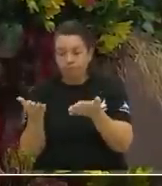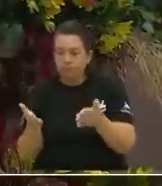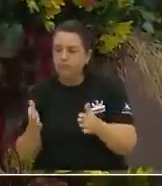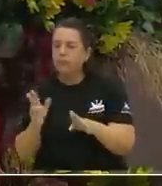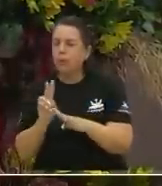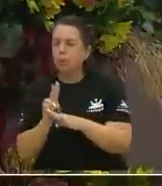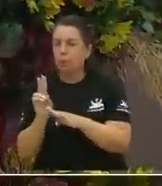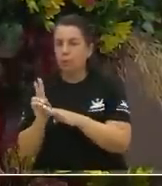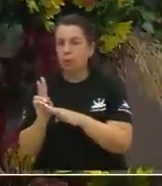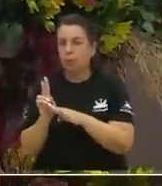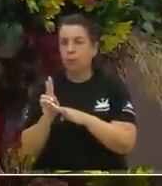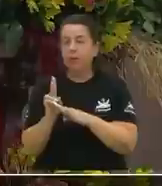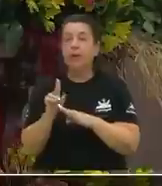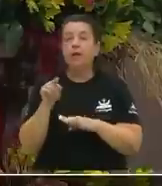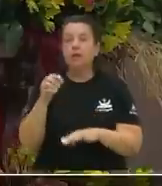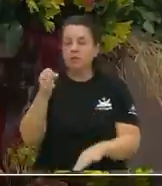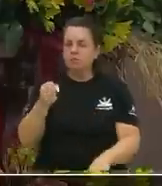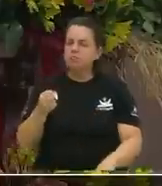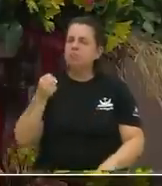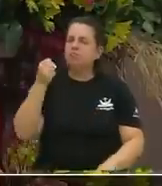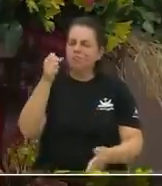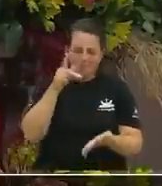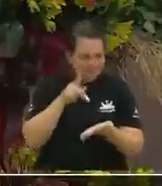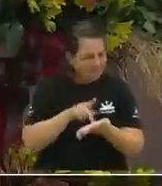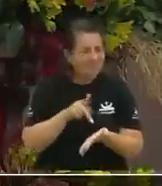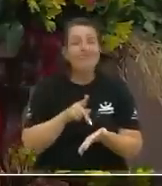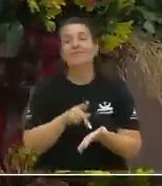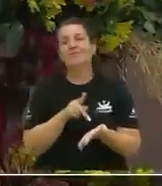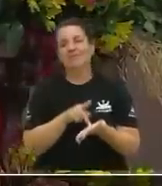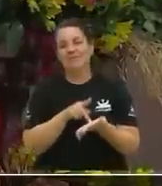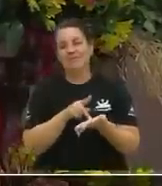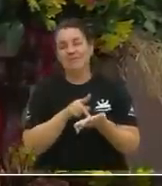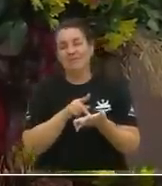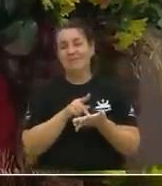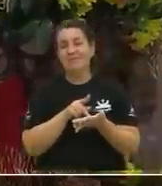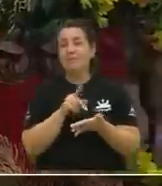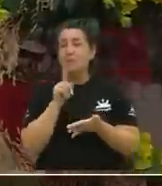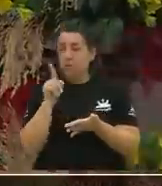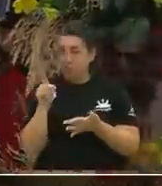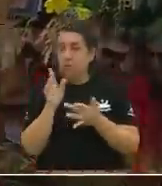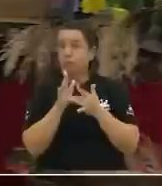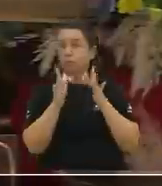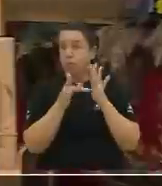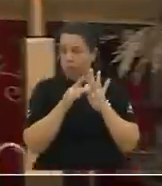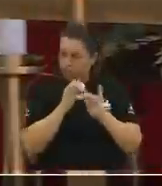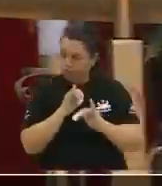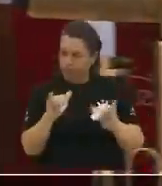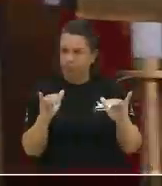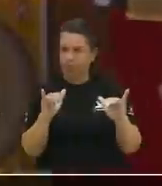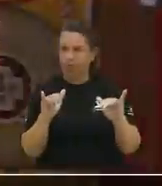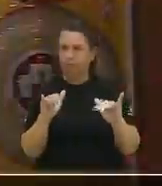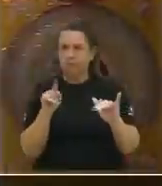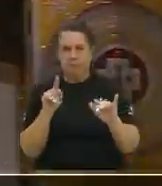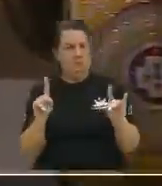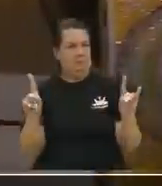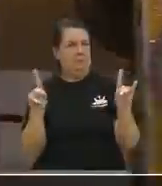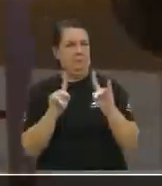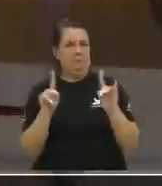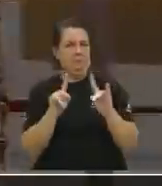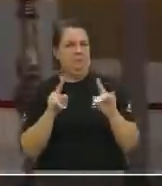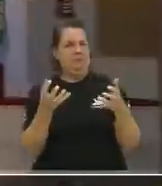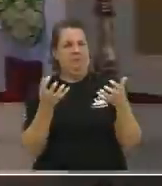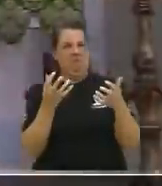é o pastor verdadeiro. E ele mesmo disse que ele não é